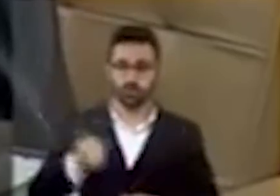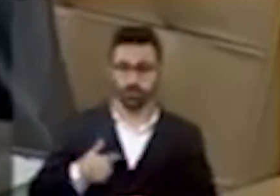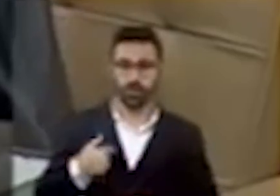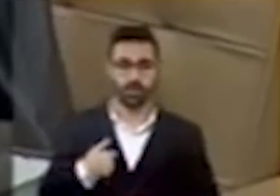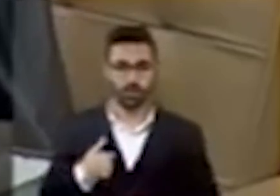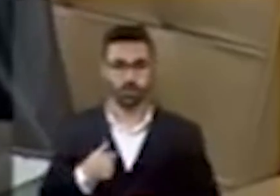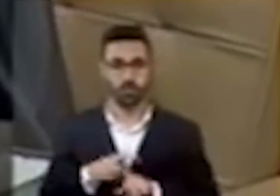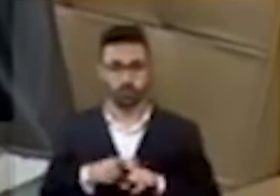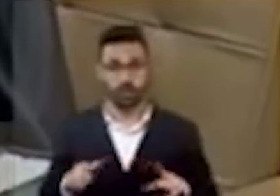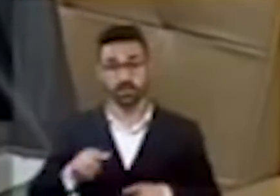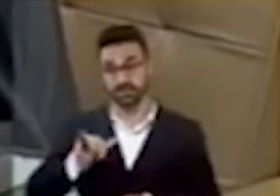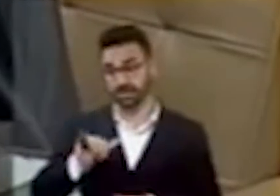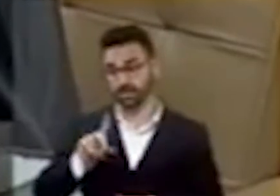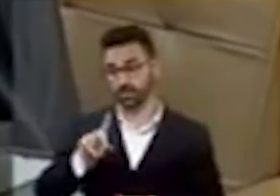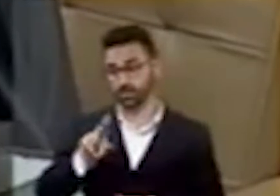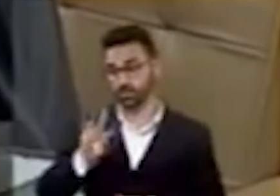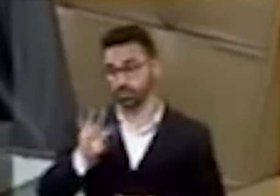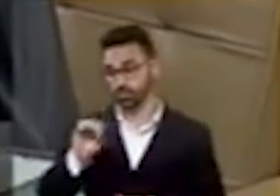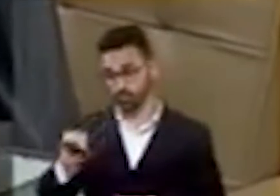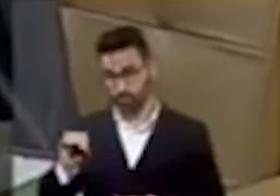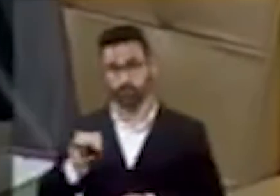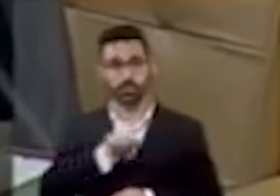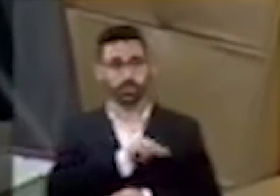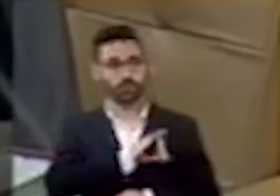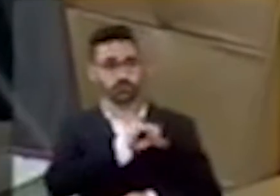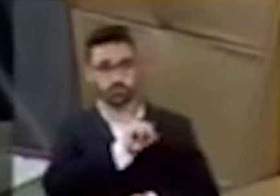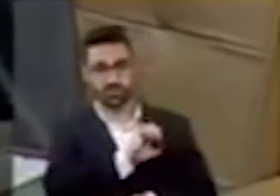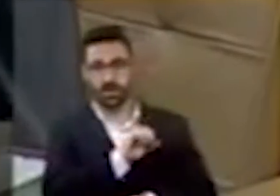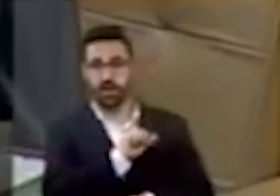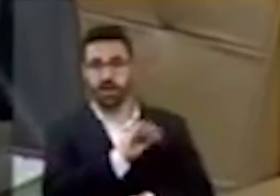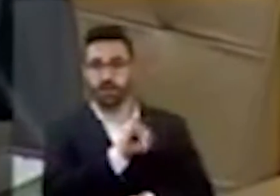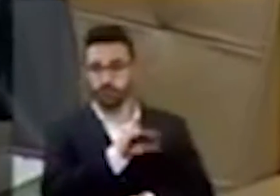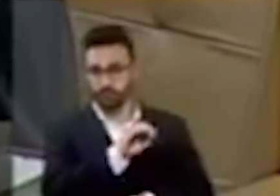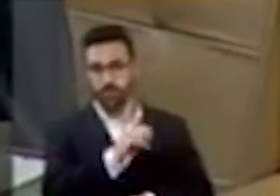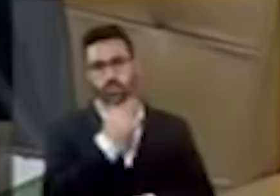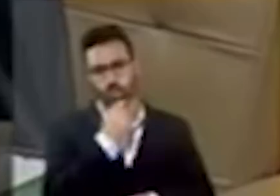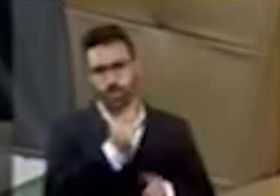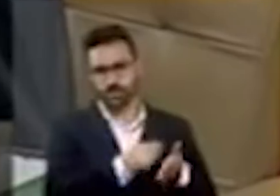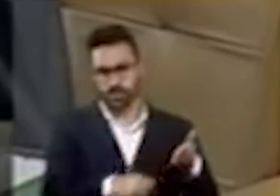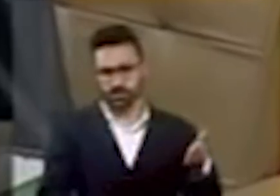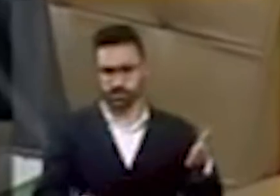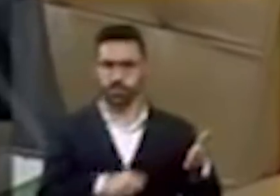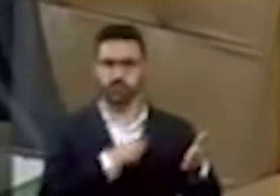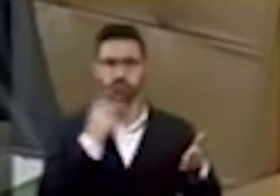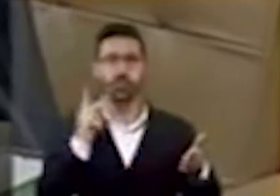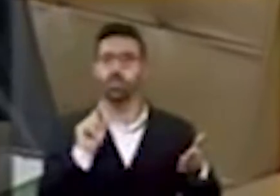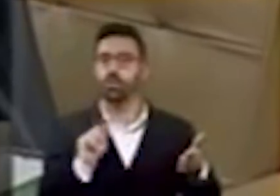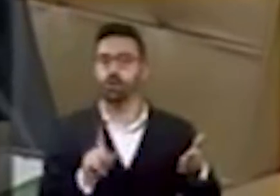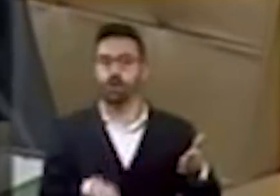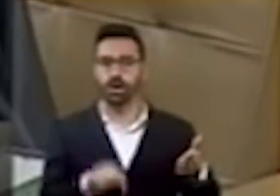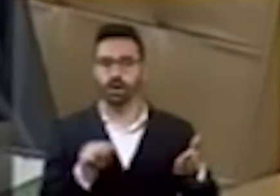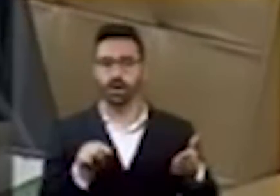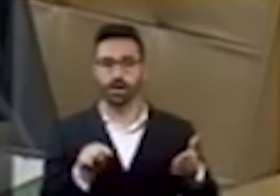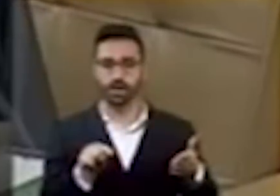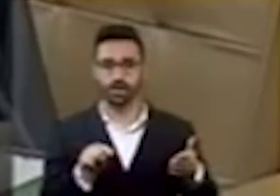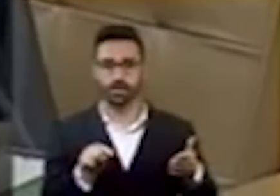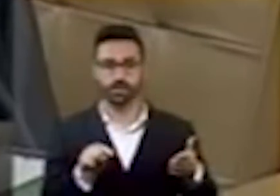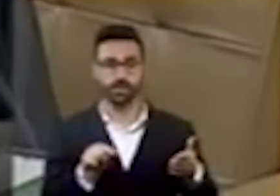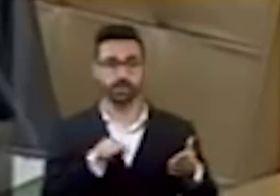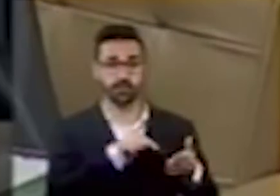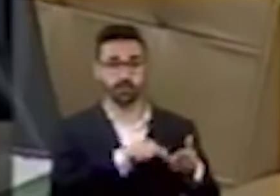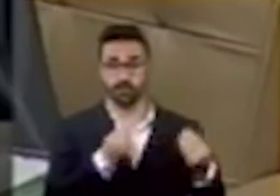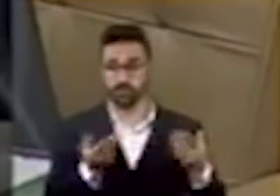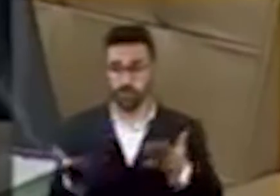que o indulto na lição de José Afonso da Silva, como a graça e a anistia, é causa de extinção da